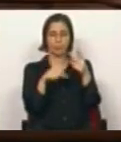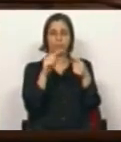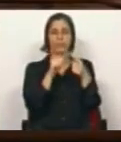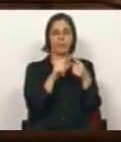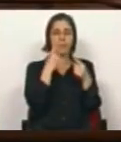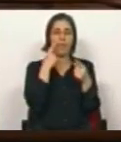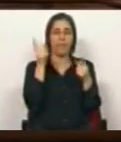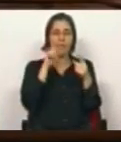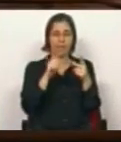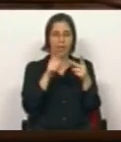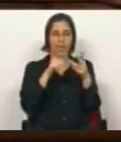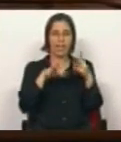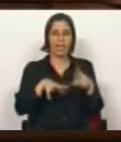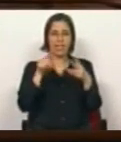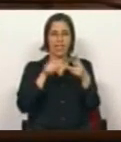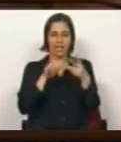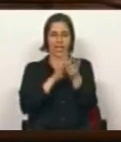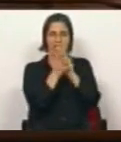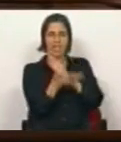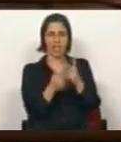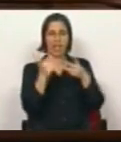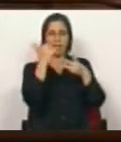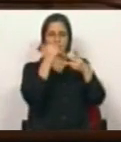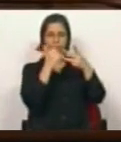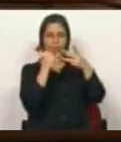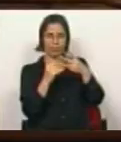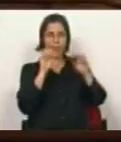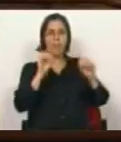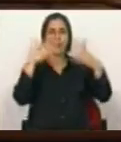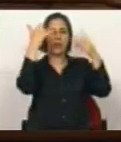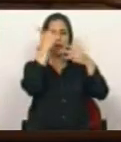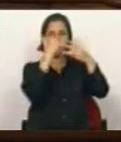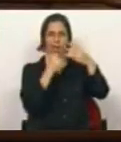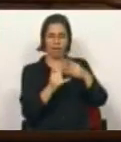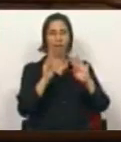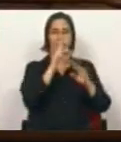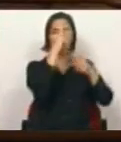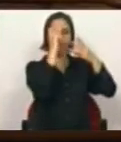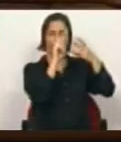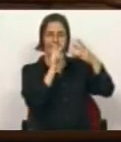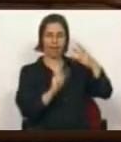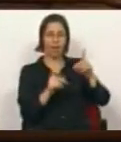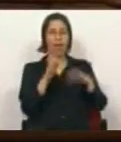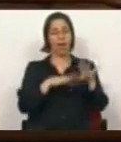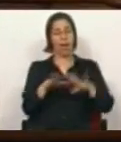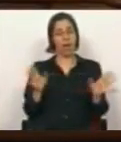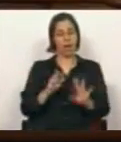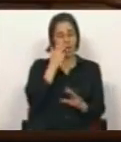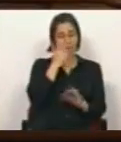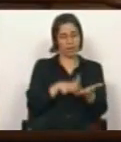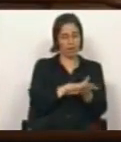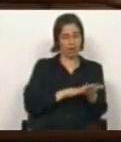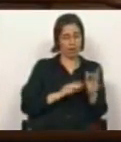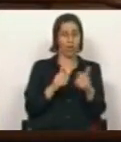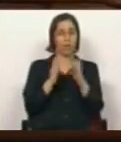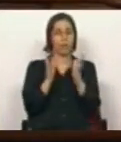que a reutilização e a reciclagem vêm depois em termos de prioridades. De facto, a não produção de um resíduo